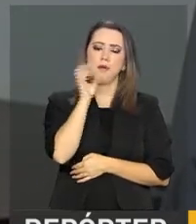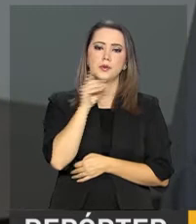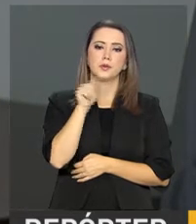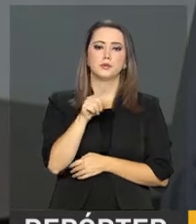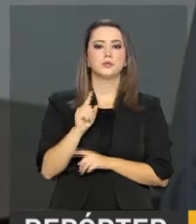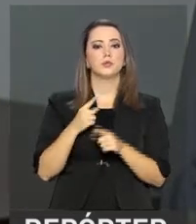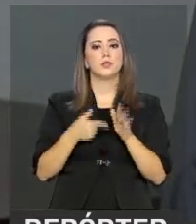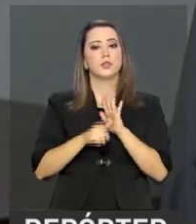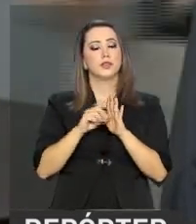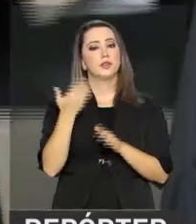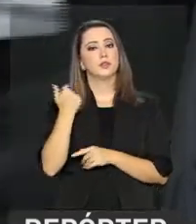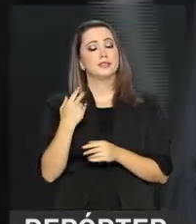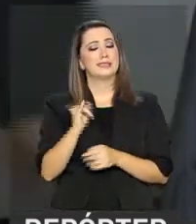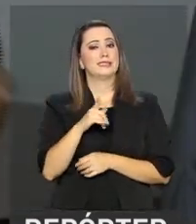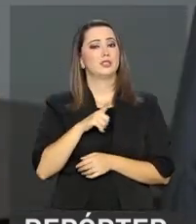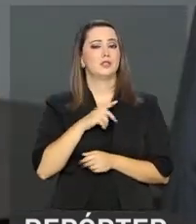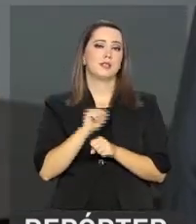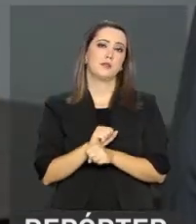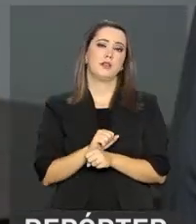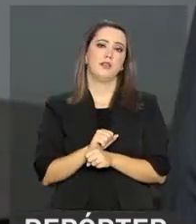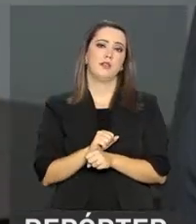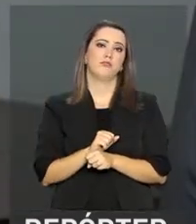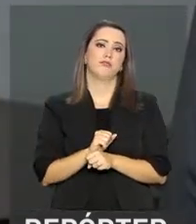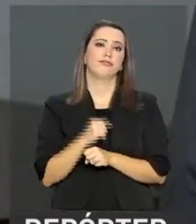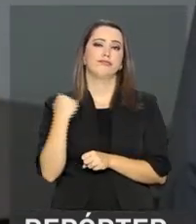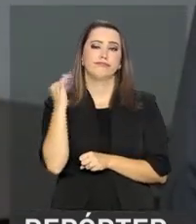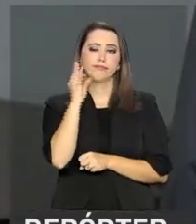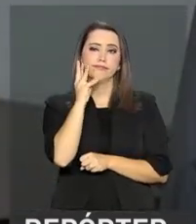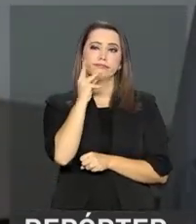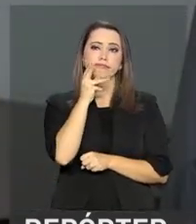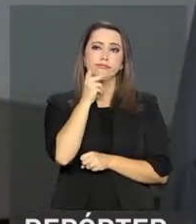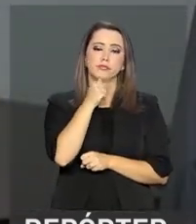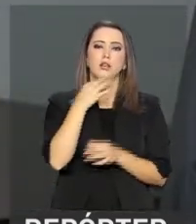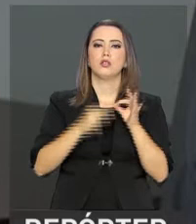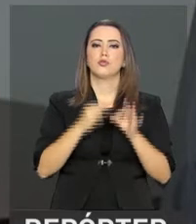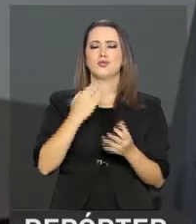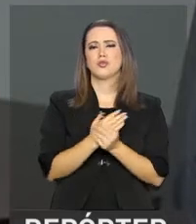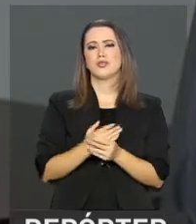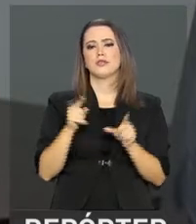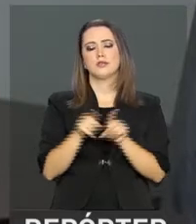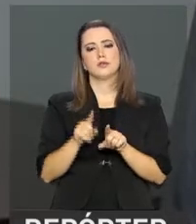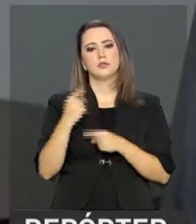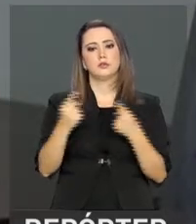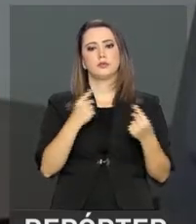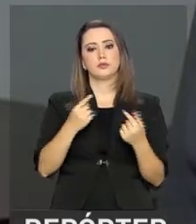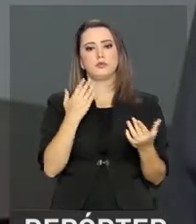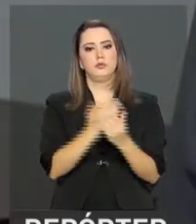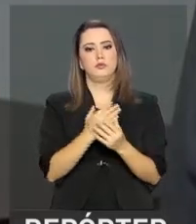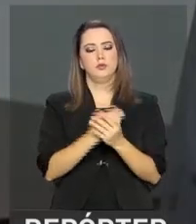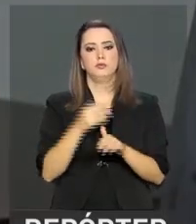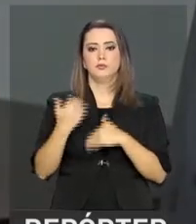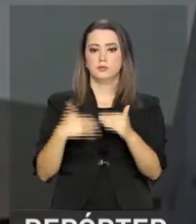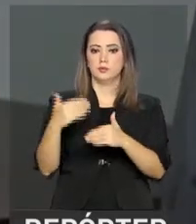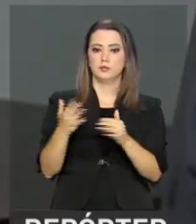ocorreria caso ainda tivessem que esperar vários anos de demanda judicial até que cada processo viesse